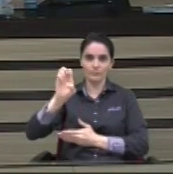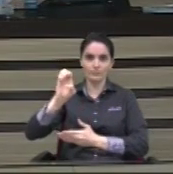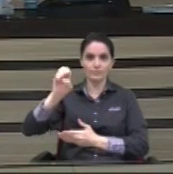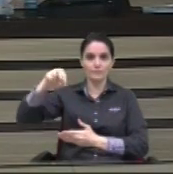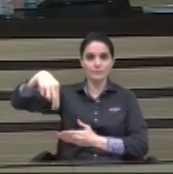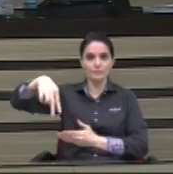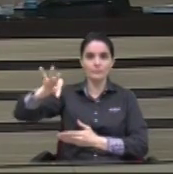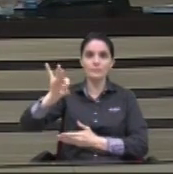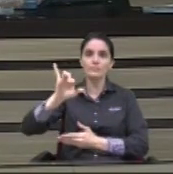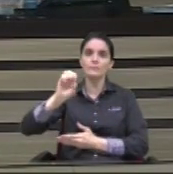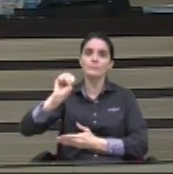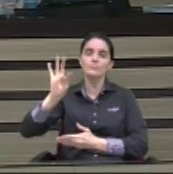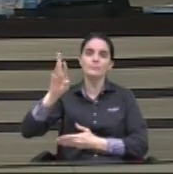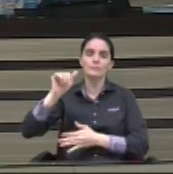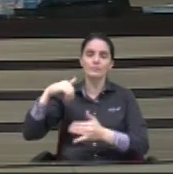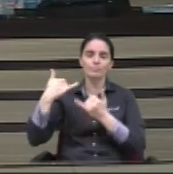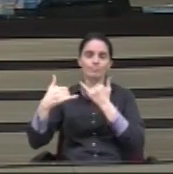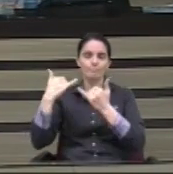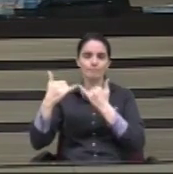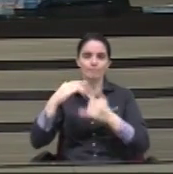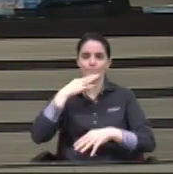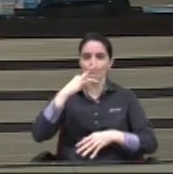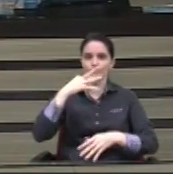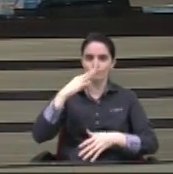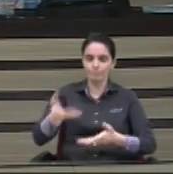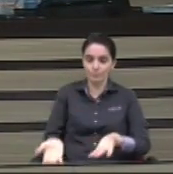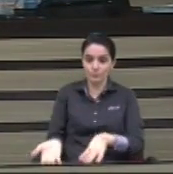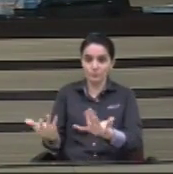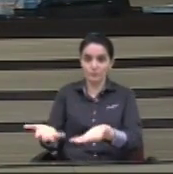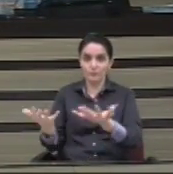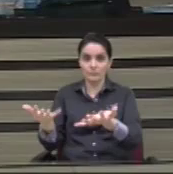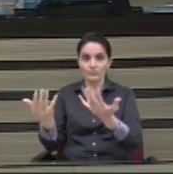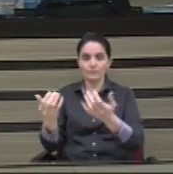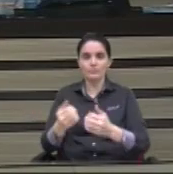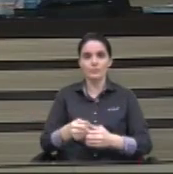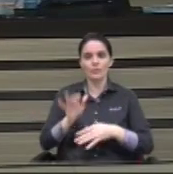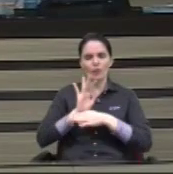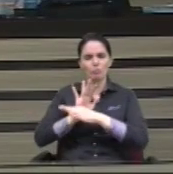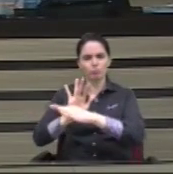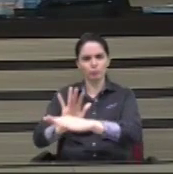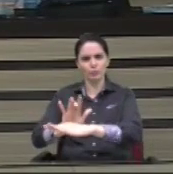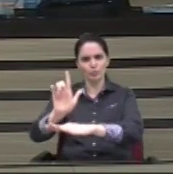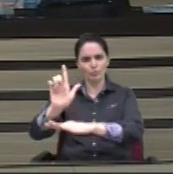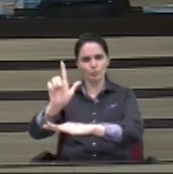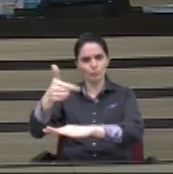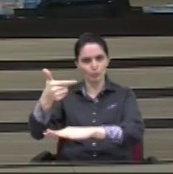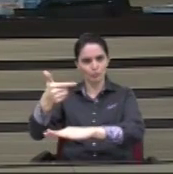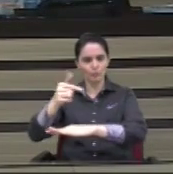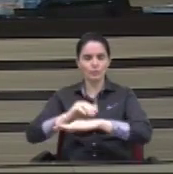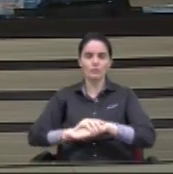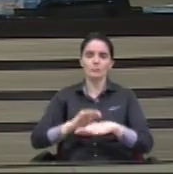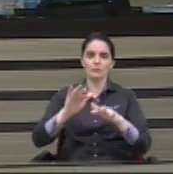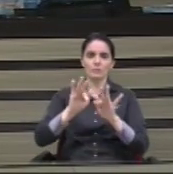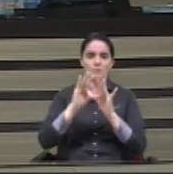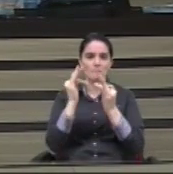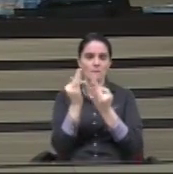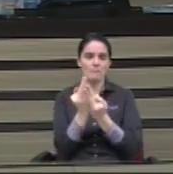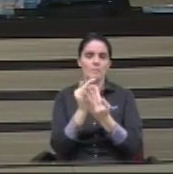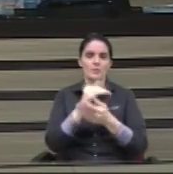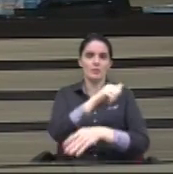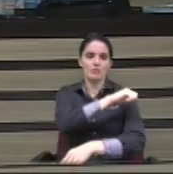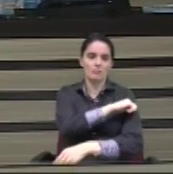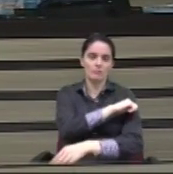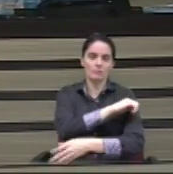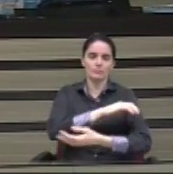da Gincana das Cores, que incentiva solidariedade, alunos e familiares.